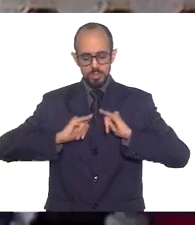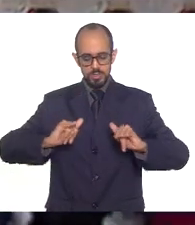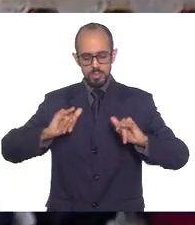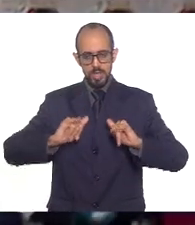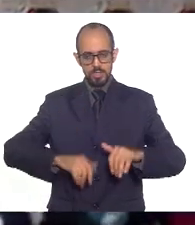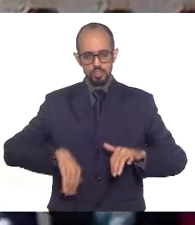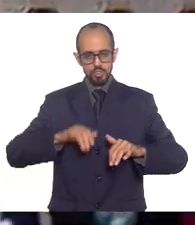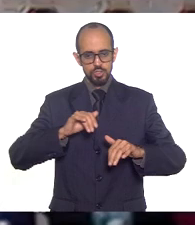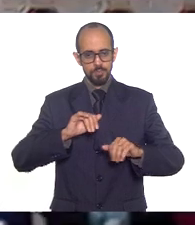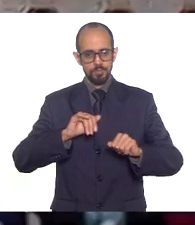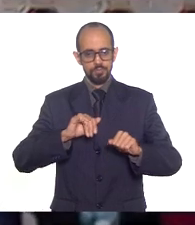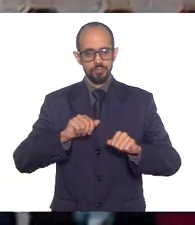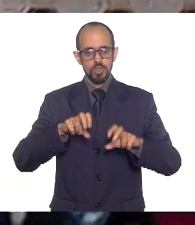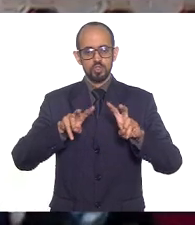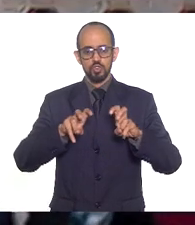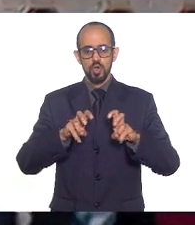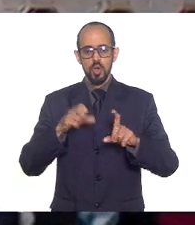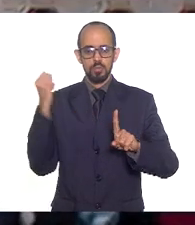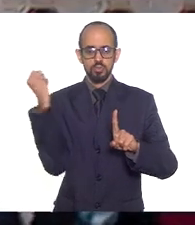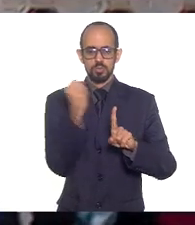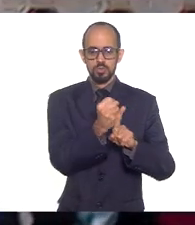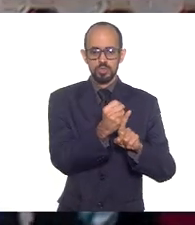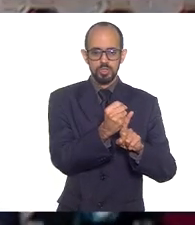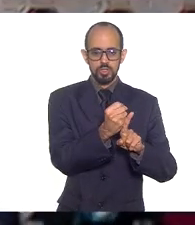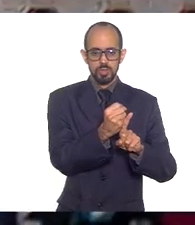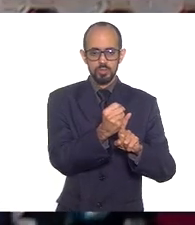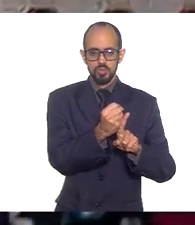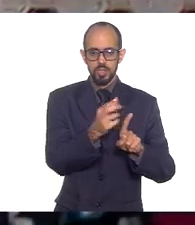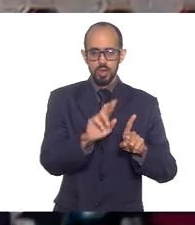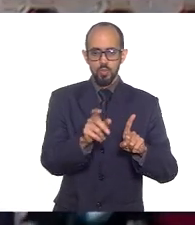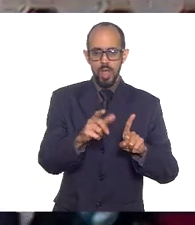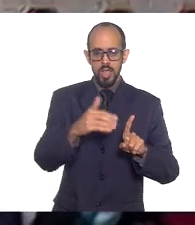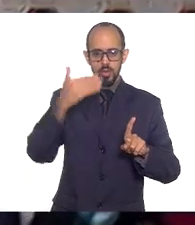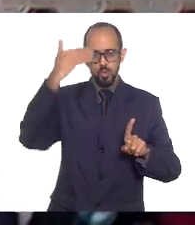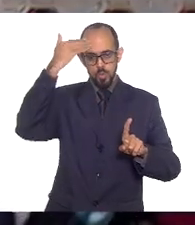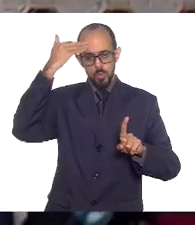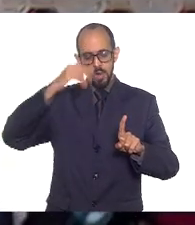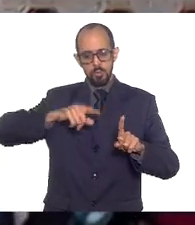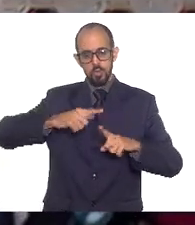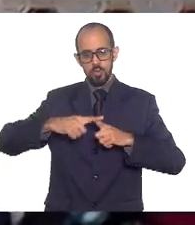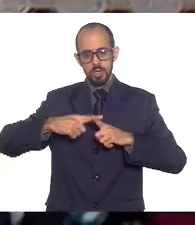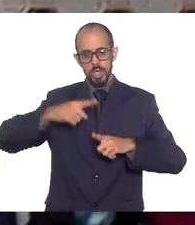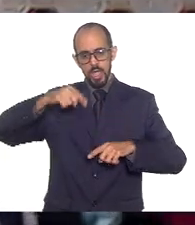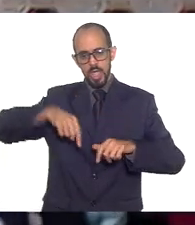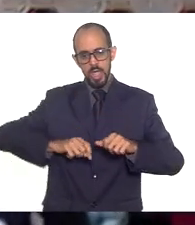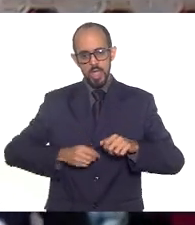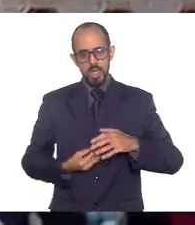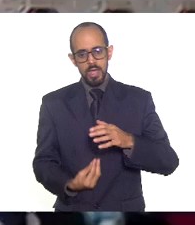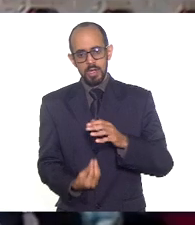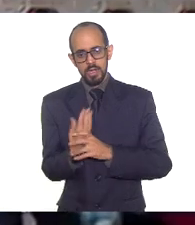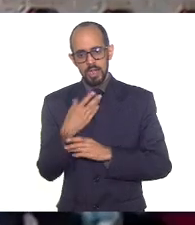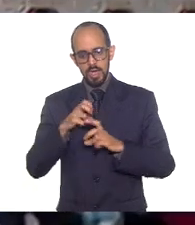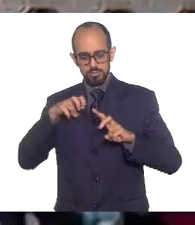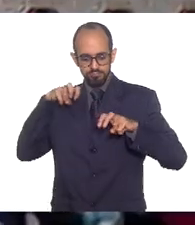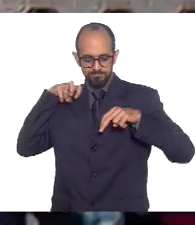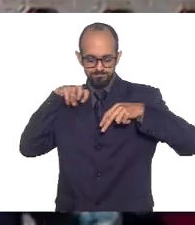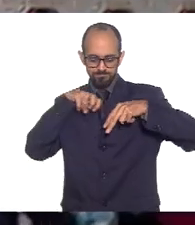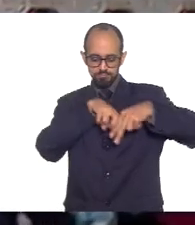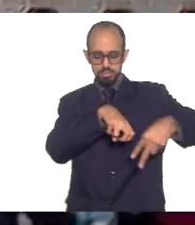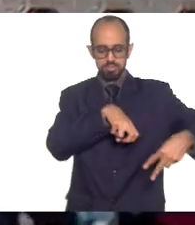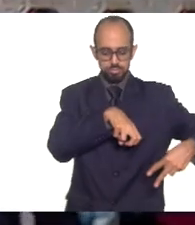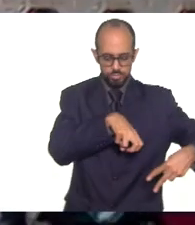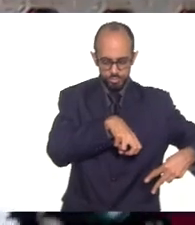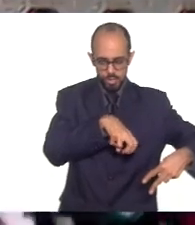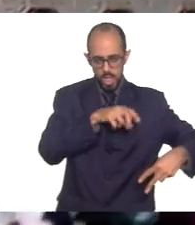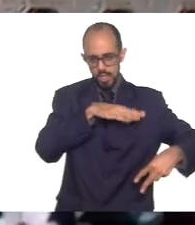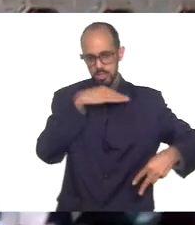sobre os homicídios culposos e os crimes que são causados por atropelamento no sistema Ferroviário aqui no